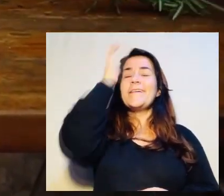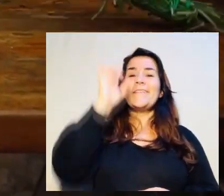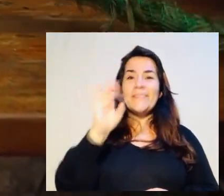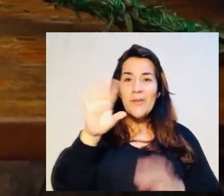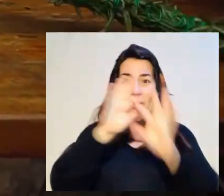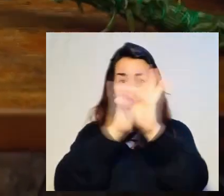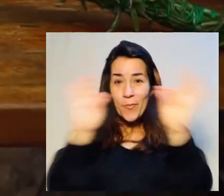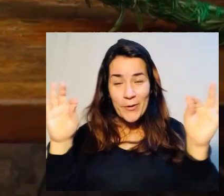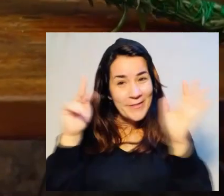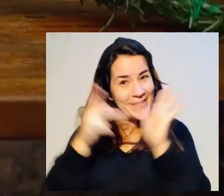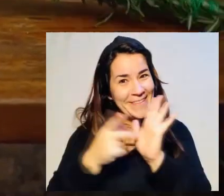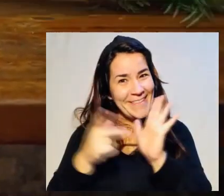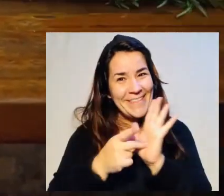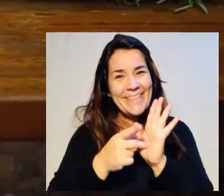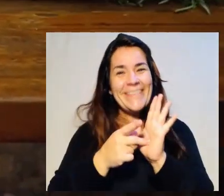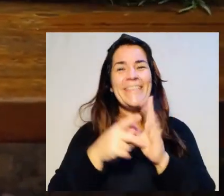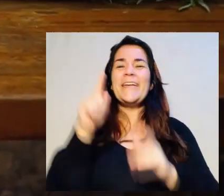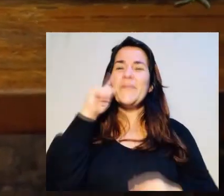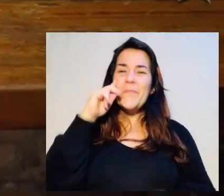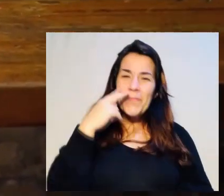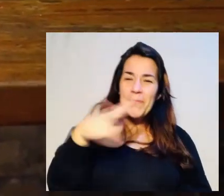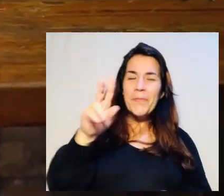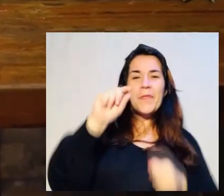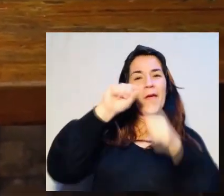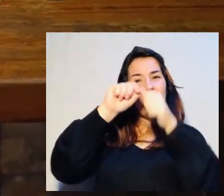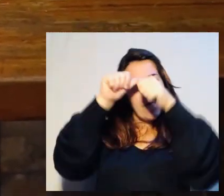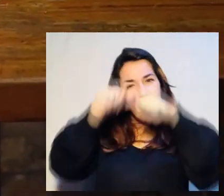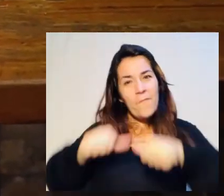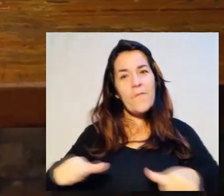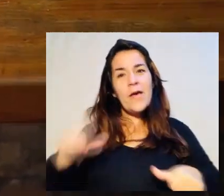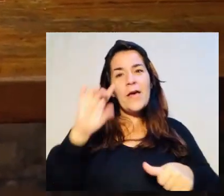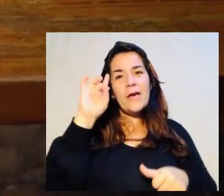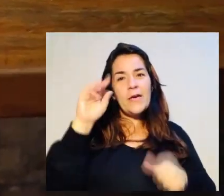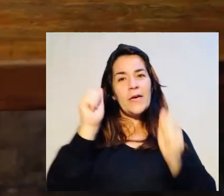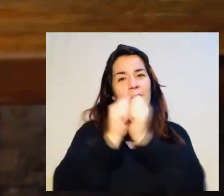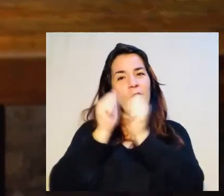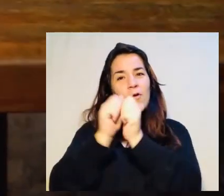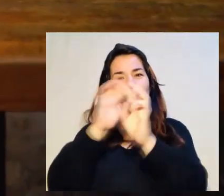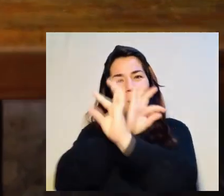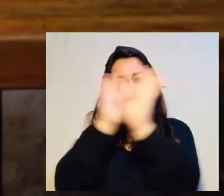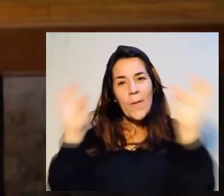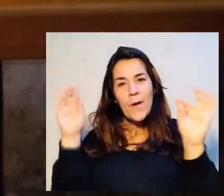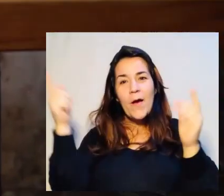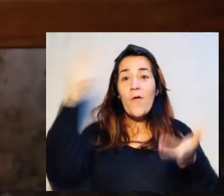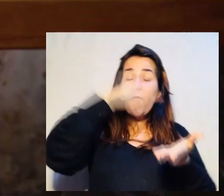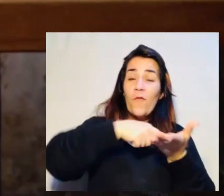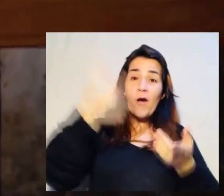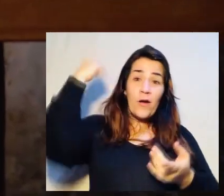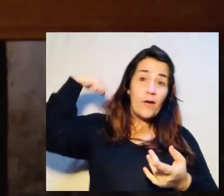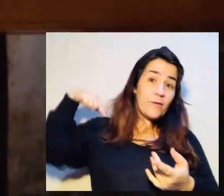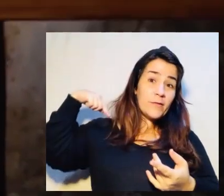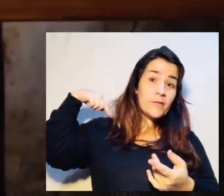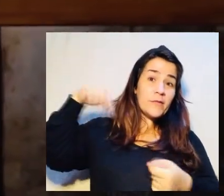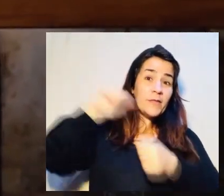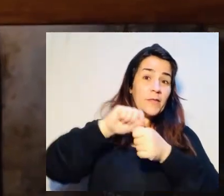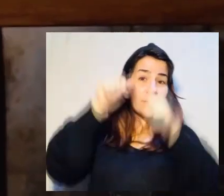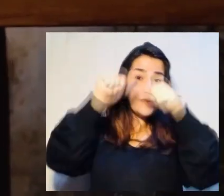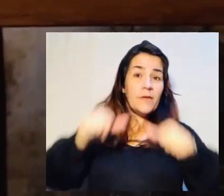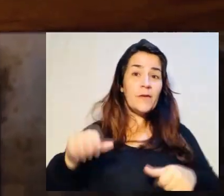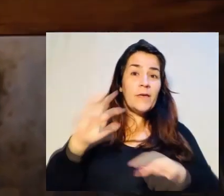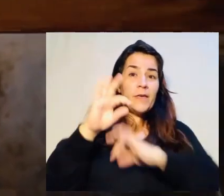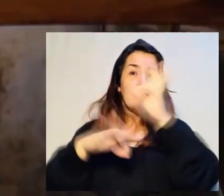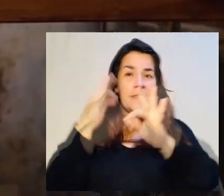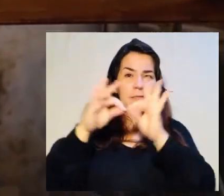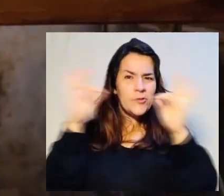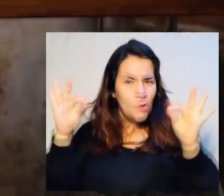pai, ó, porque só com a pontinha mesmo. Então, a pontinha que ficou com a pontinha que tá voltando desde lá de